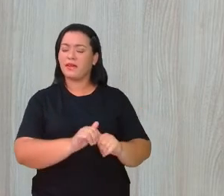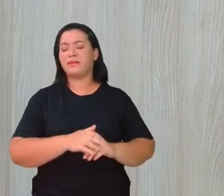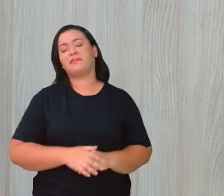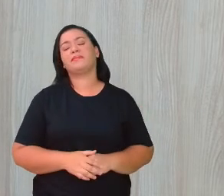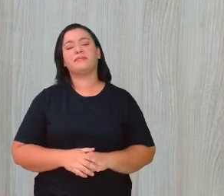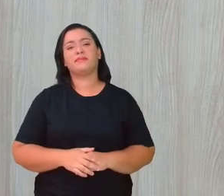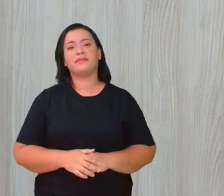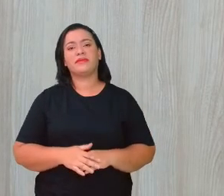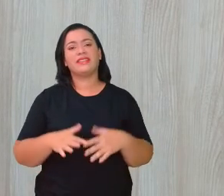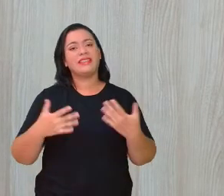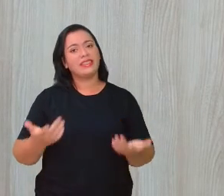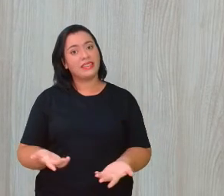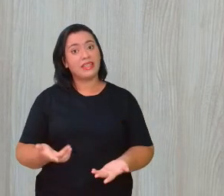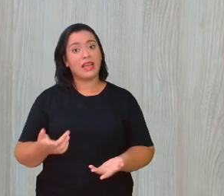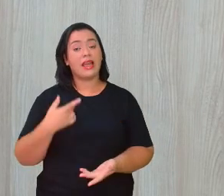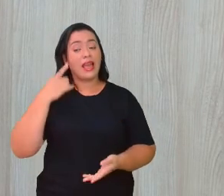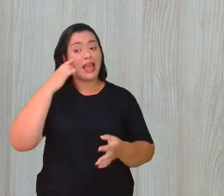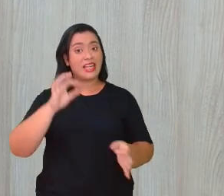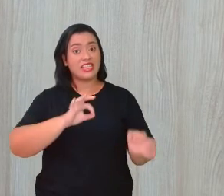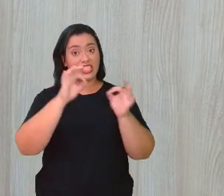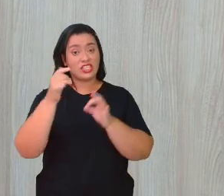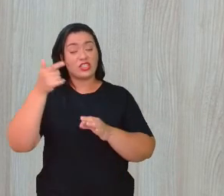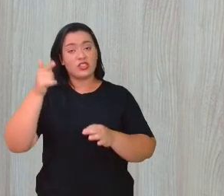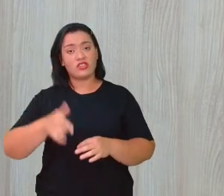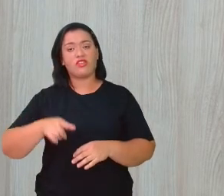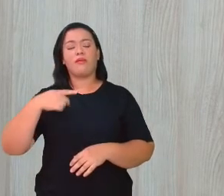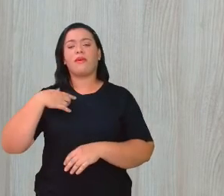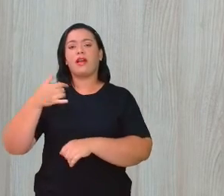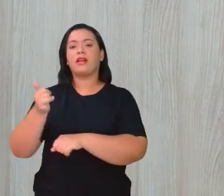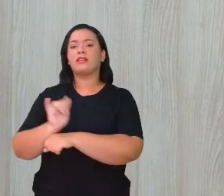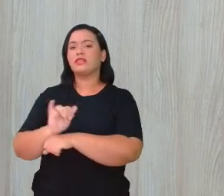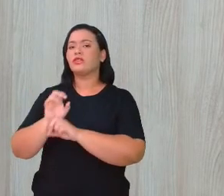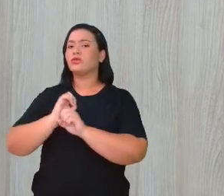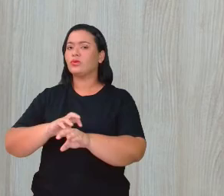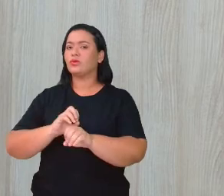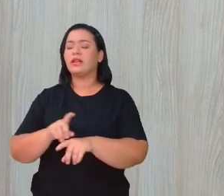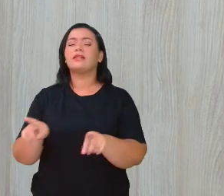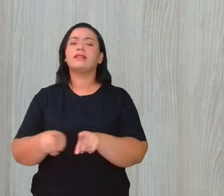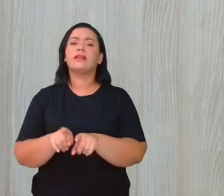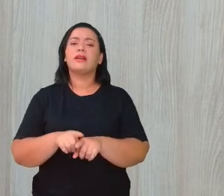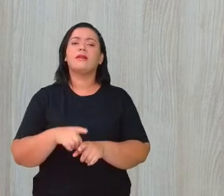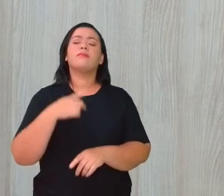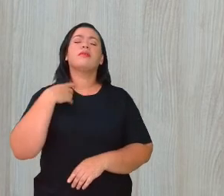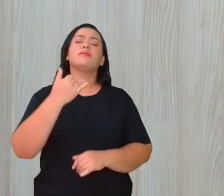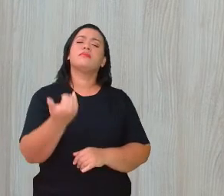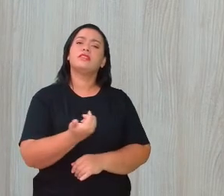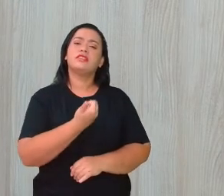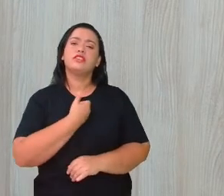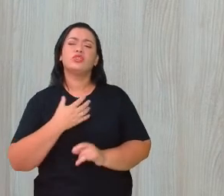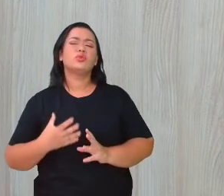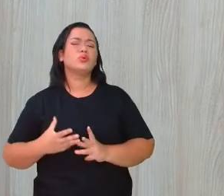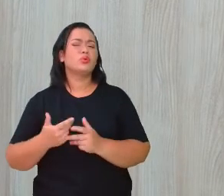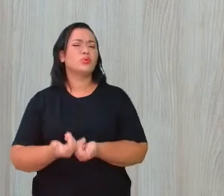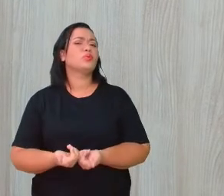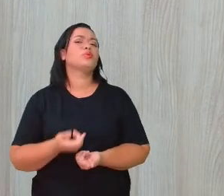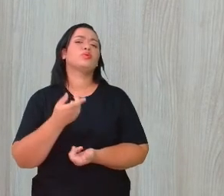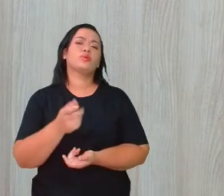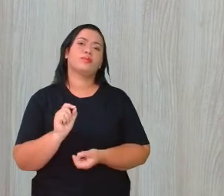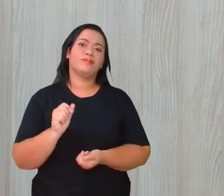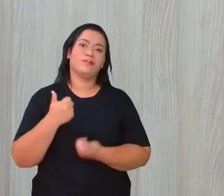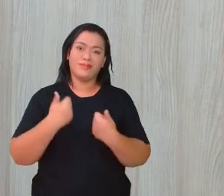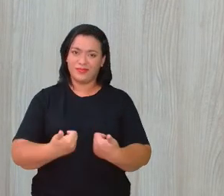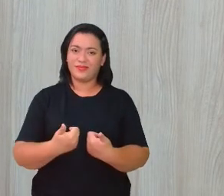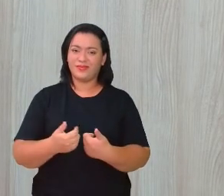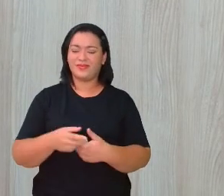Então, vamos assistir novamente as aulas no YouTube e passa pra gente tudo que vocês, os comentários de vocês, tá